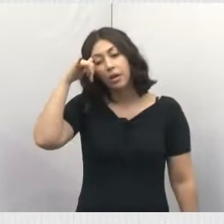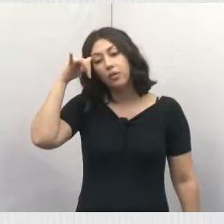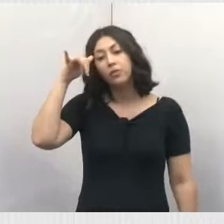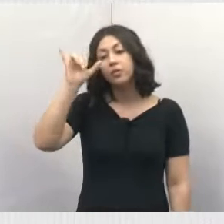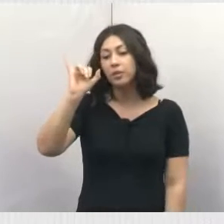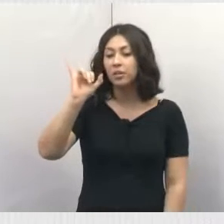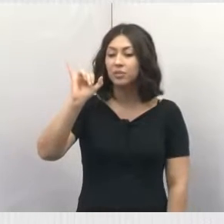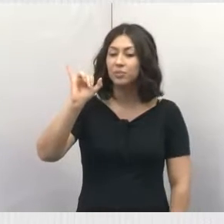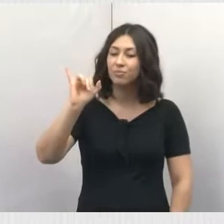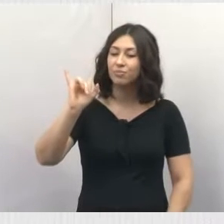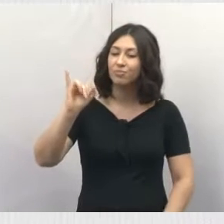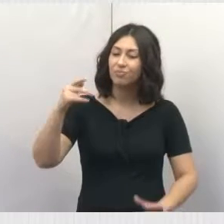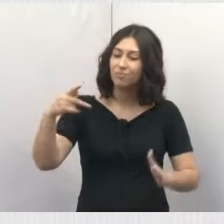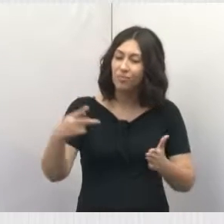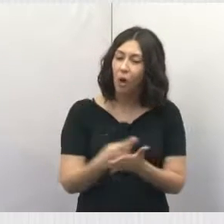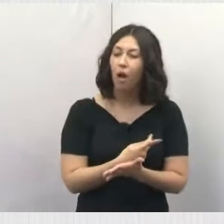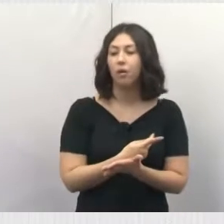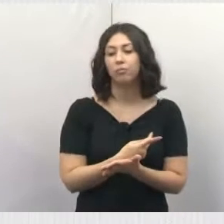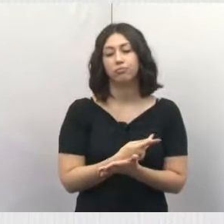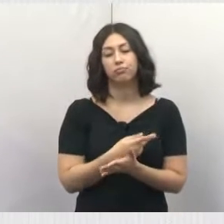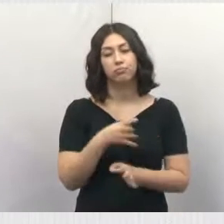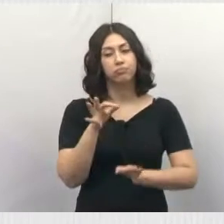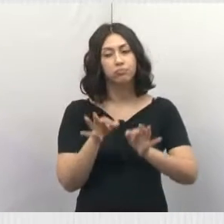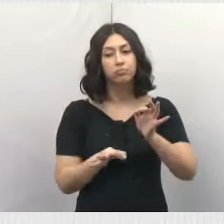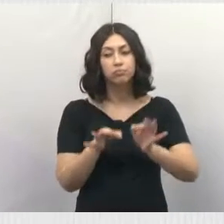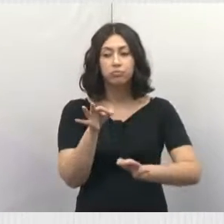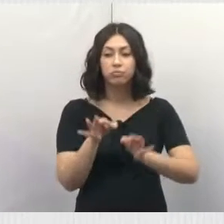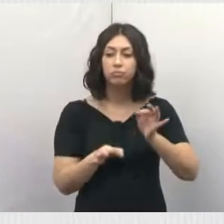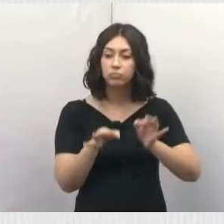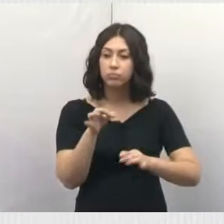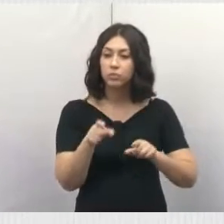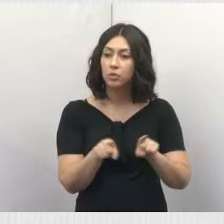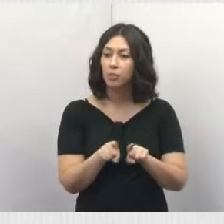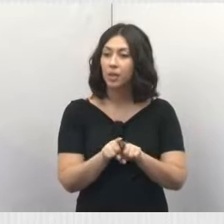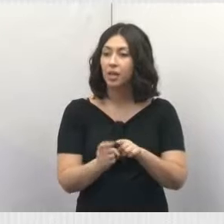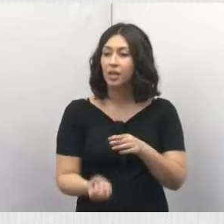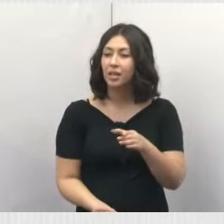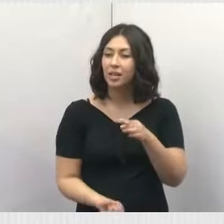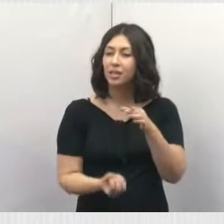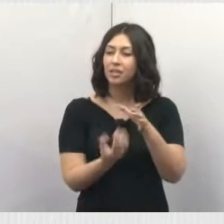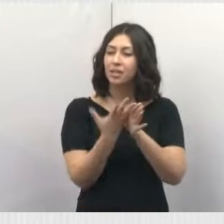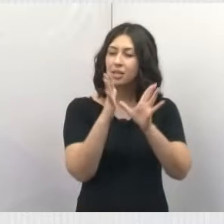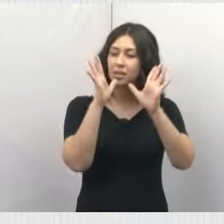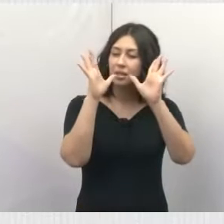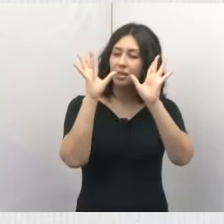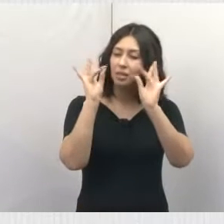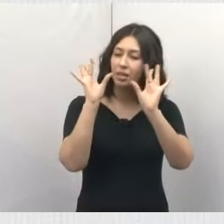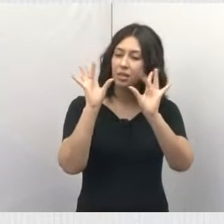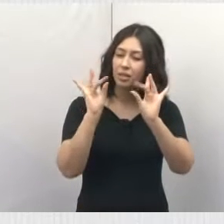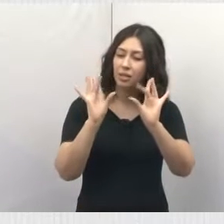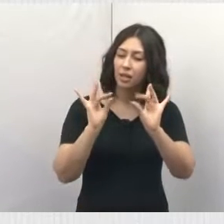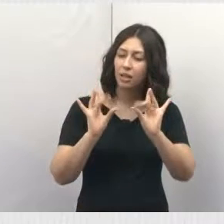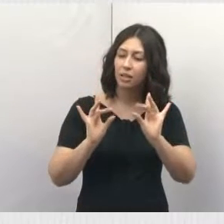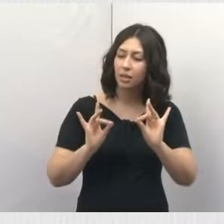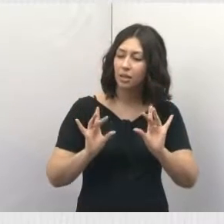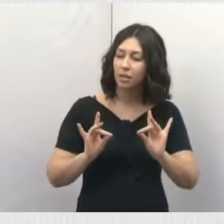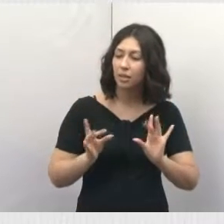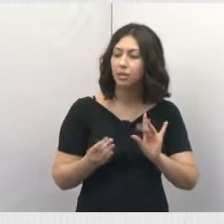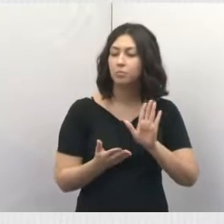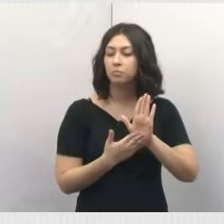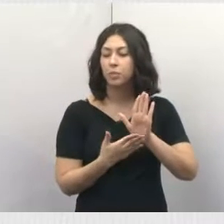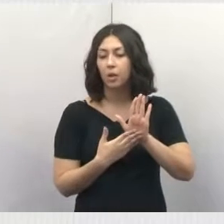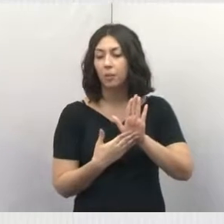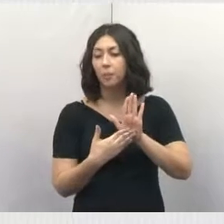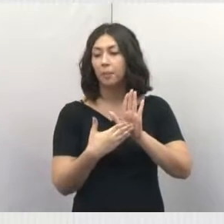possível parecer contrário do jurídico desta casa. Criação de título detalhado e sequencial do trâmite das